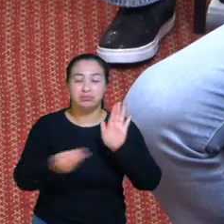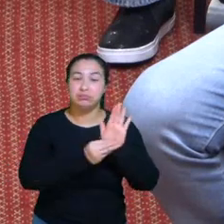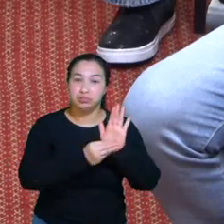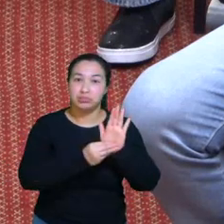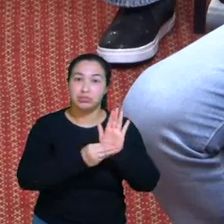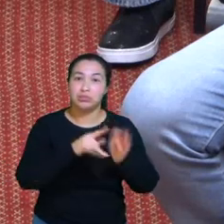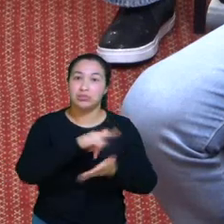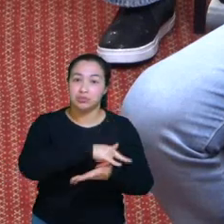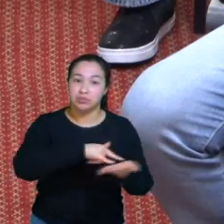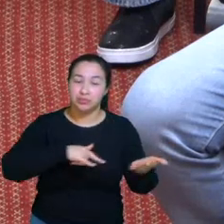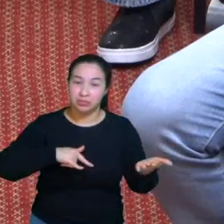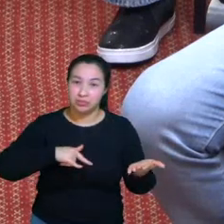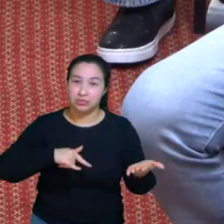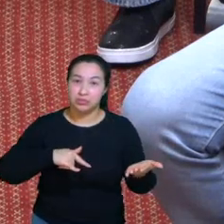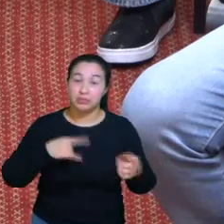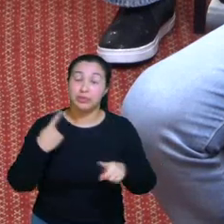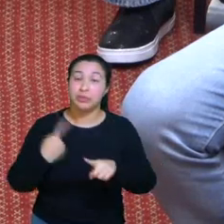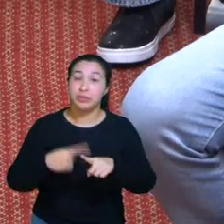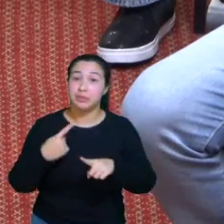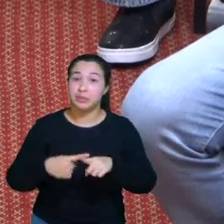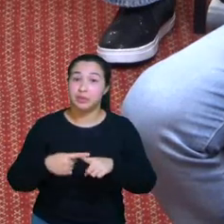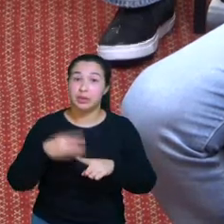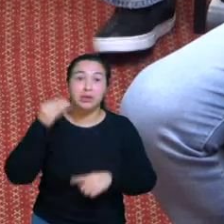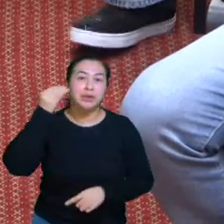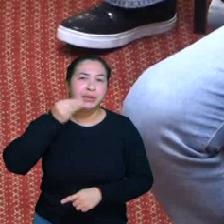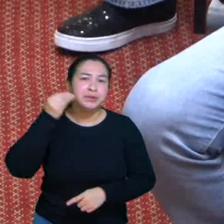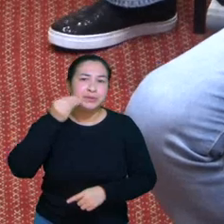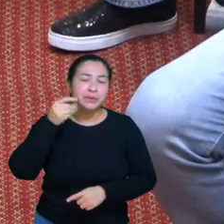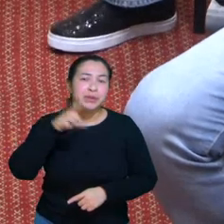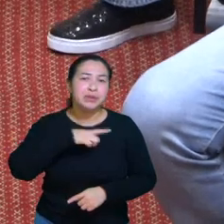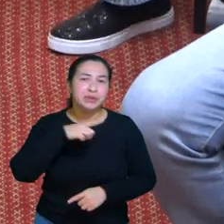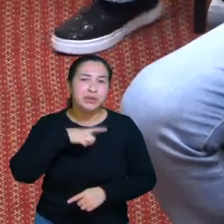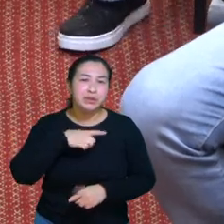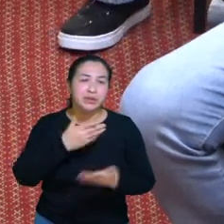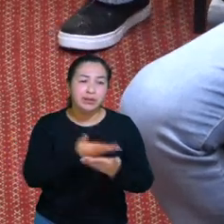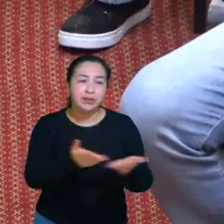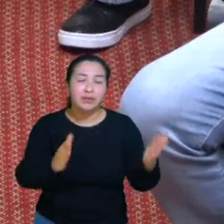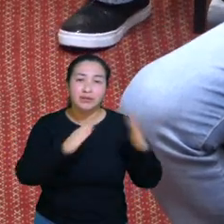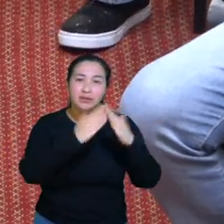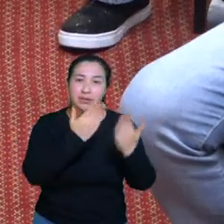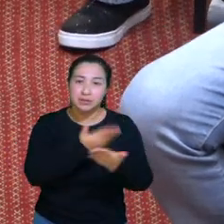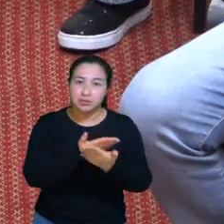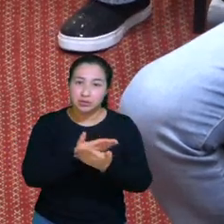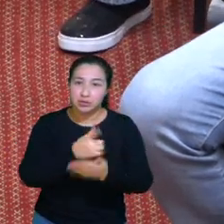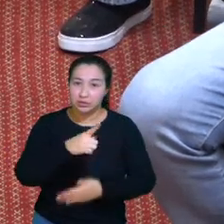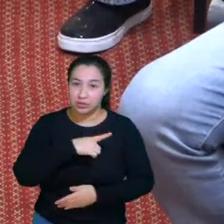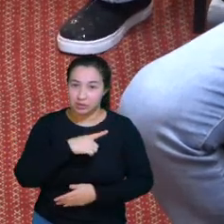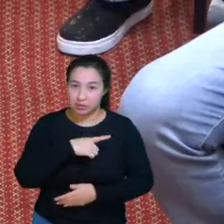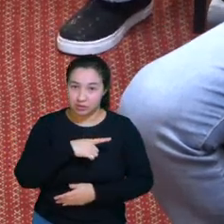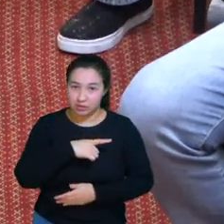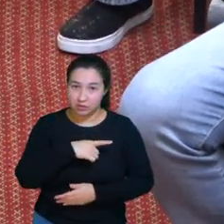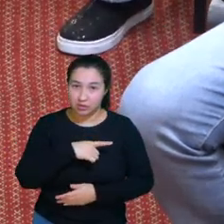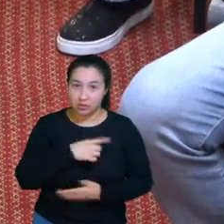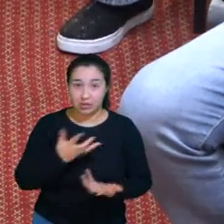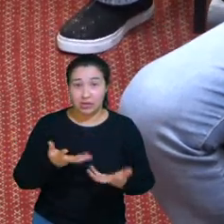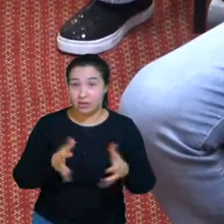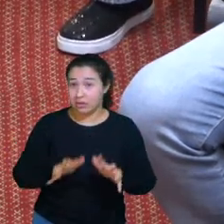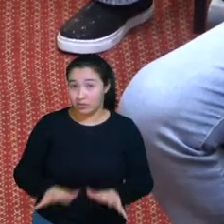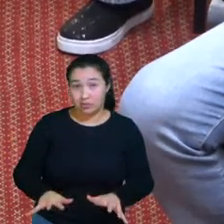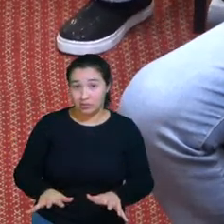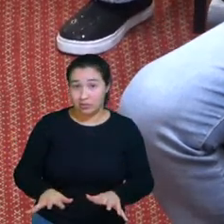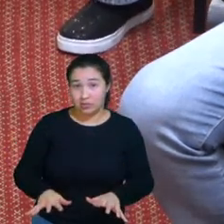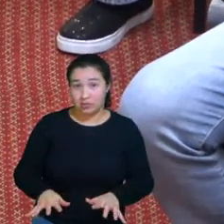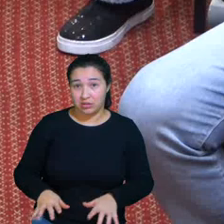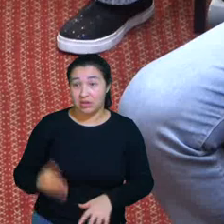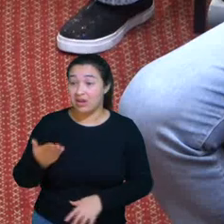porque eh isso as experiências que tem que as escolas T tem tido em relação a isso e não querem mais esses